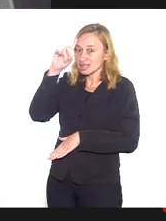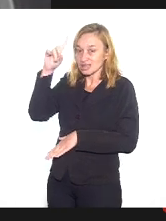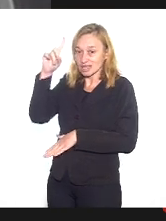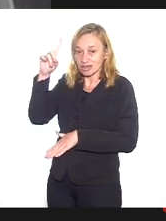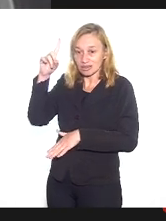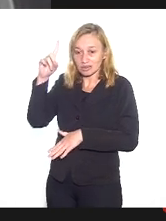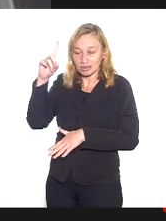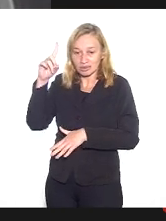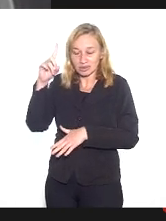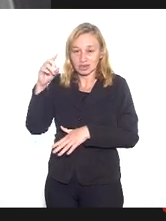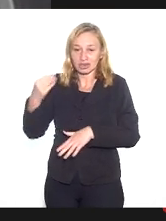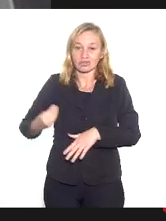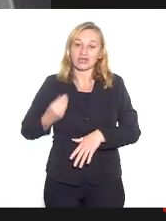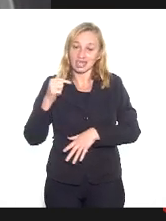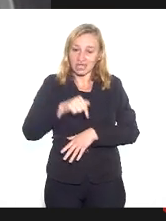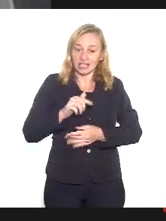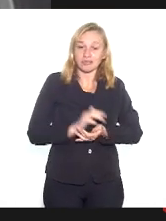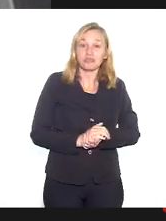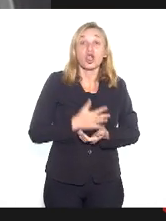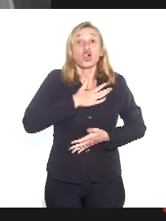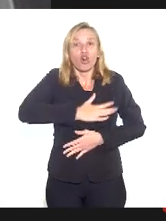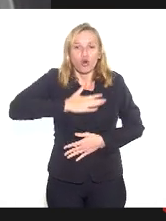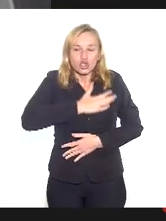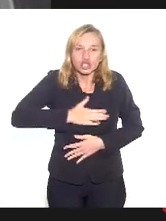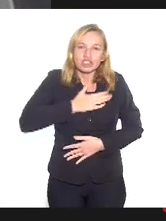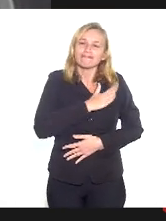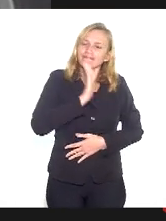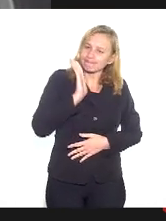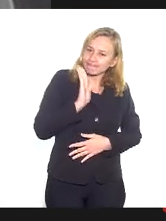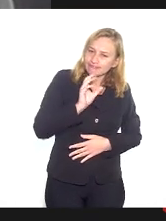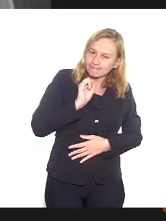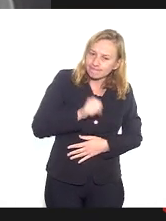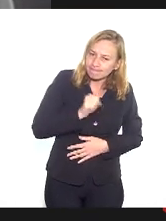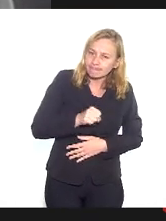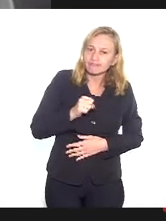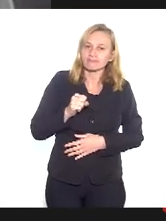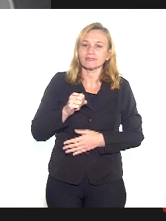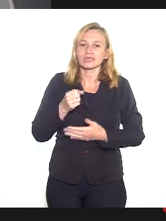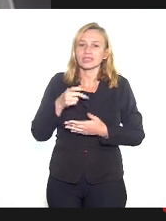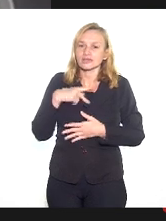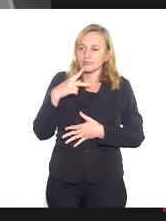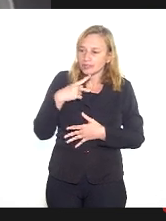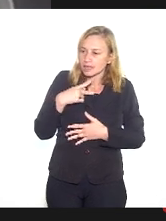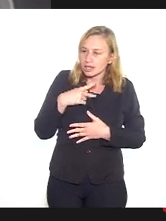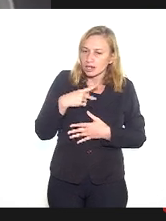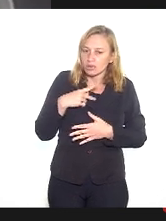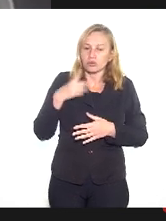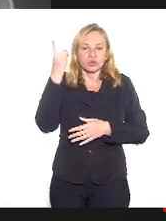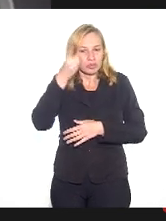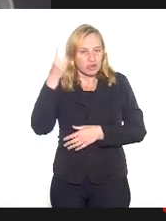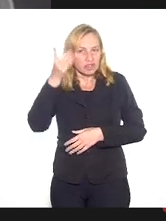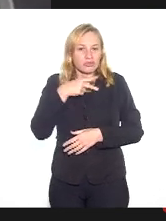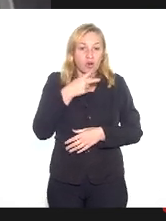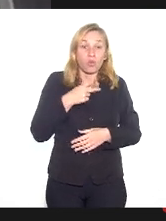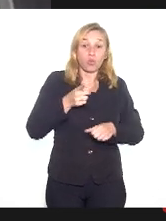E a gente gostaria, né, de esclarecer, como os senhores parlamentares falou, né, de uma data,